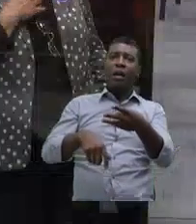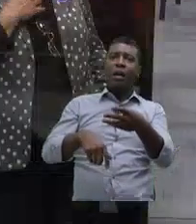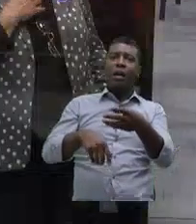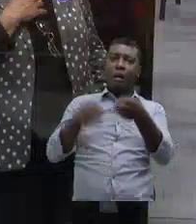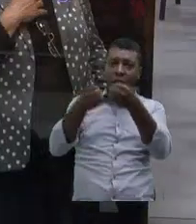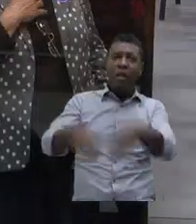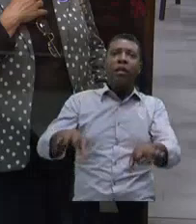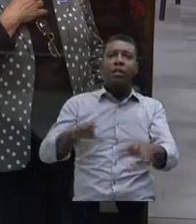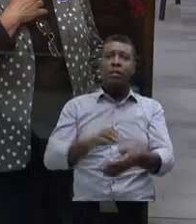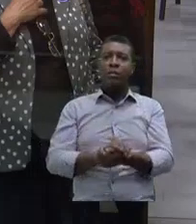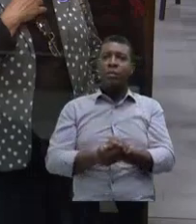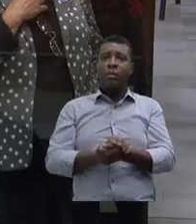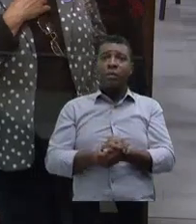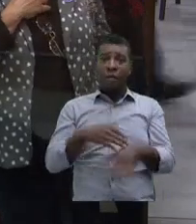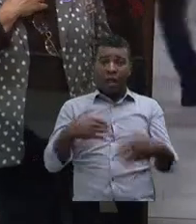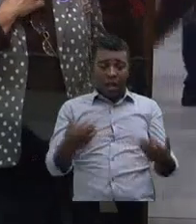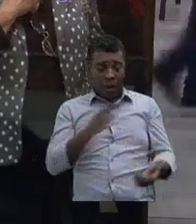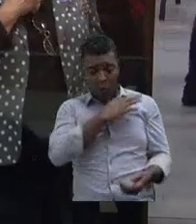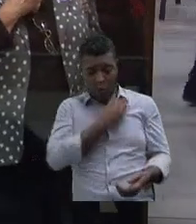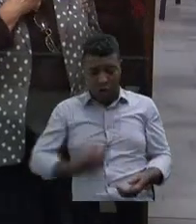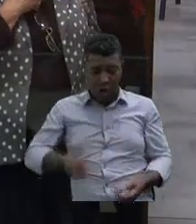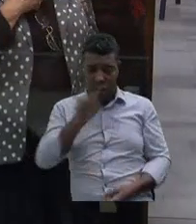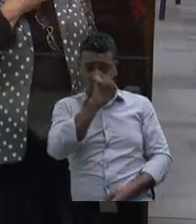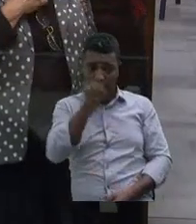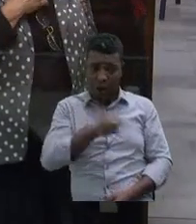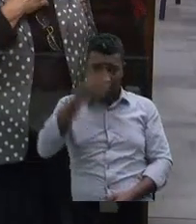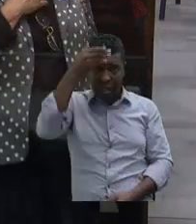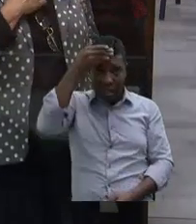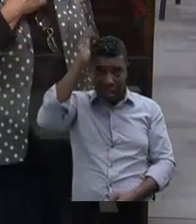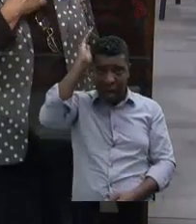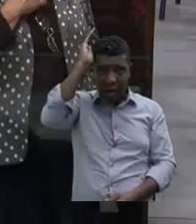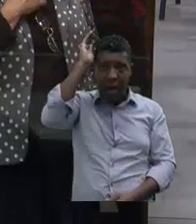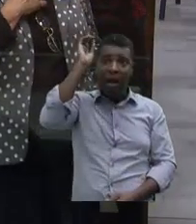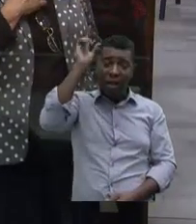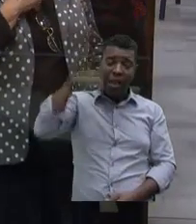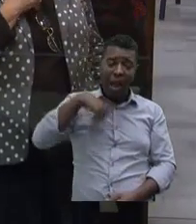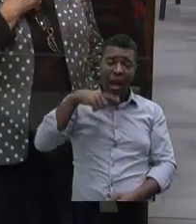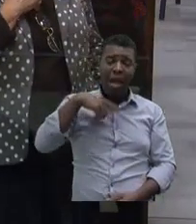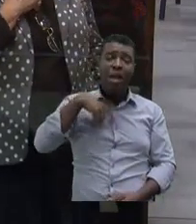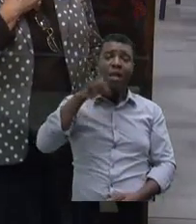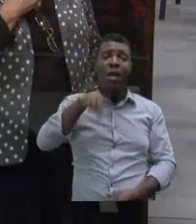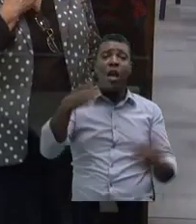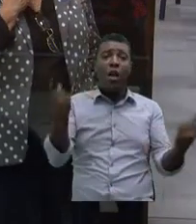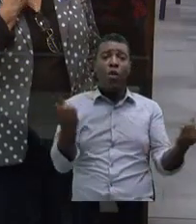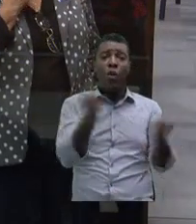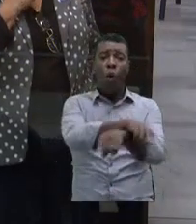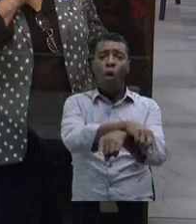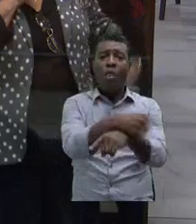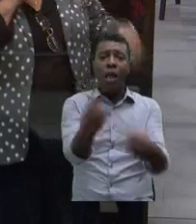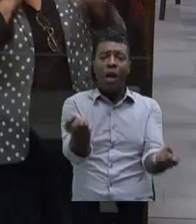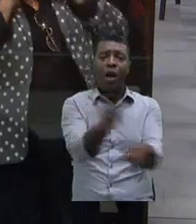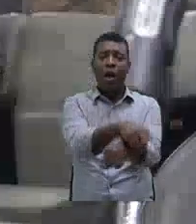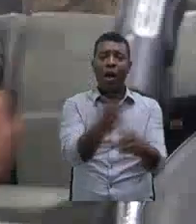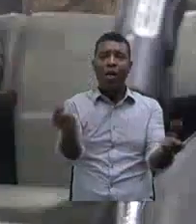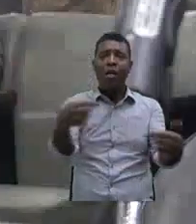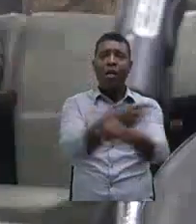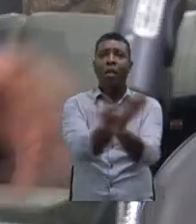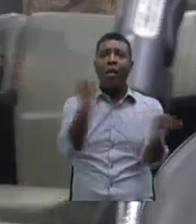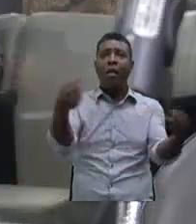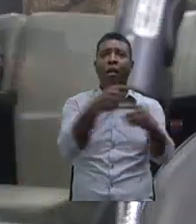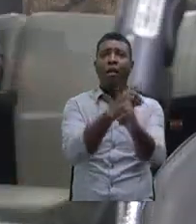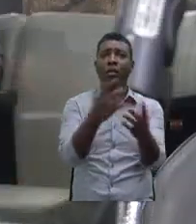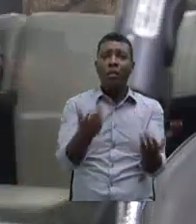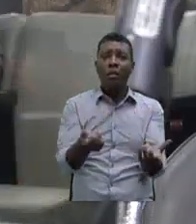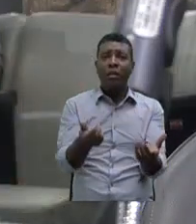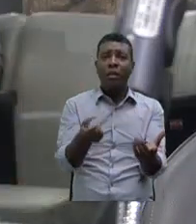contradições. Aumentar o pedágio agora, por exemplo, para o acesso às cidades de Ouro Preto,